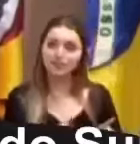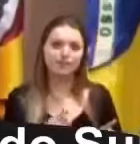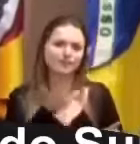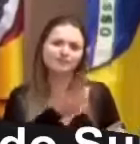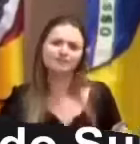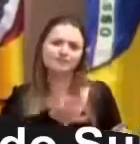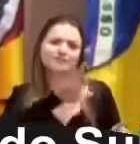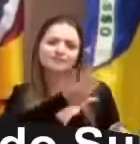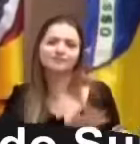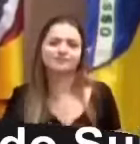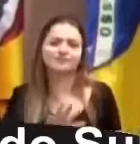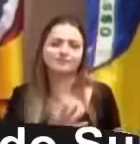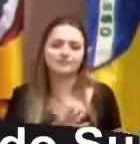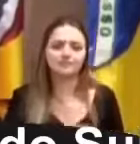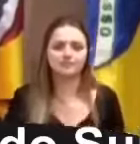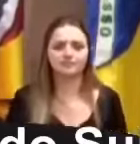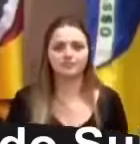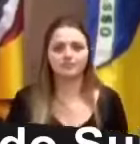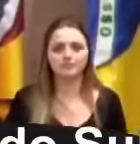subordinado.